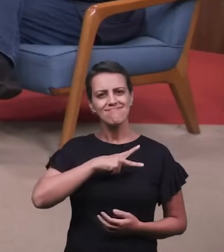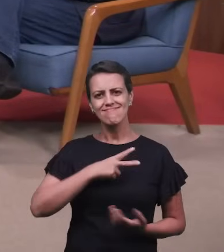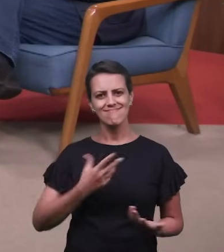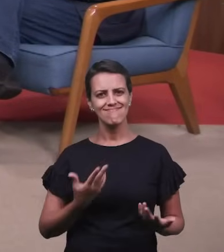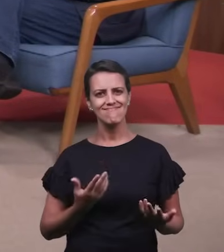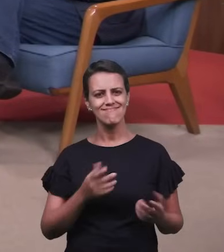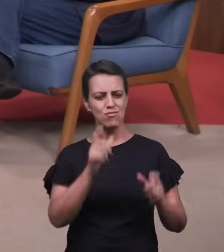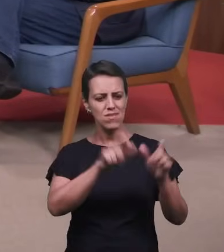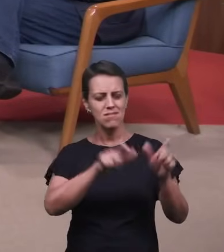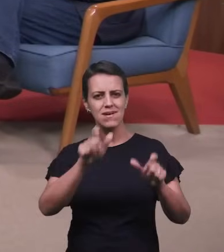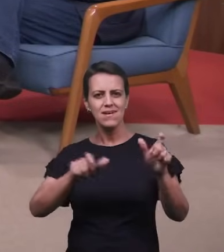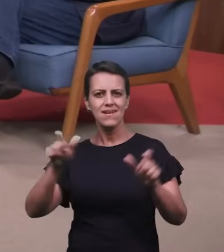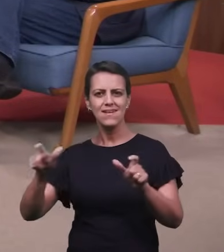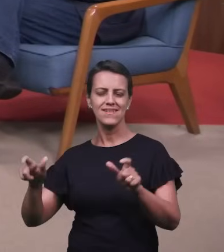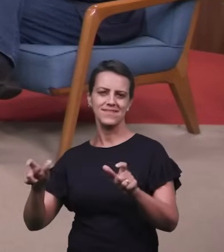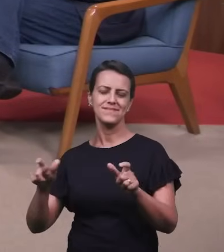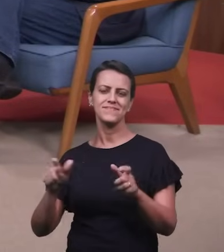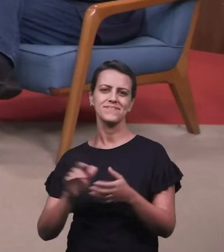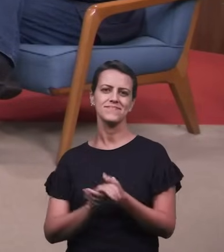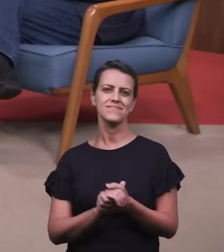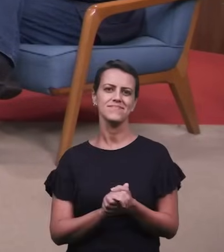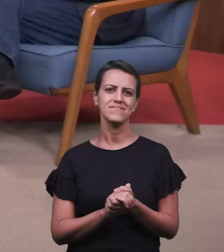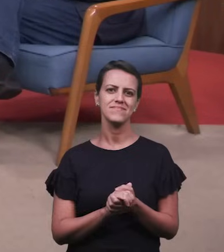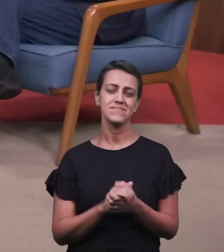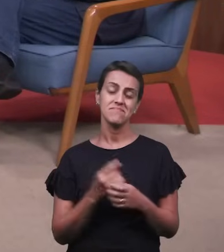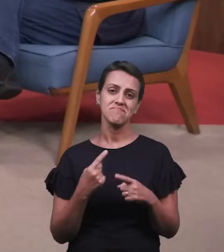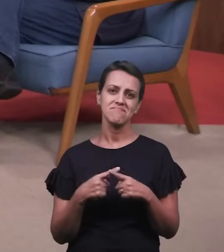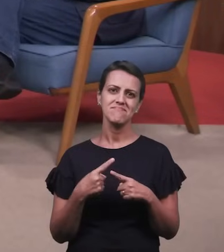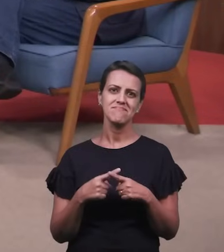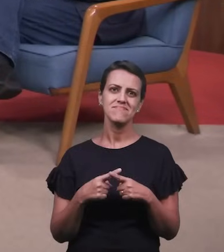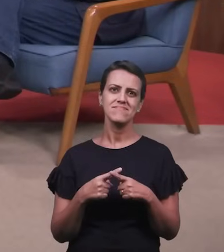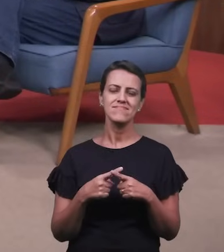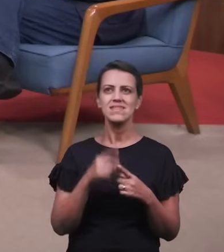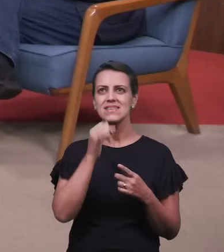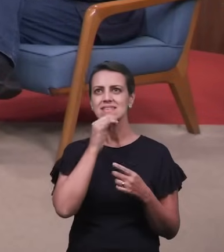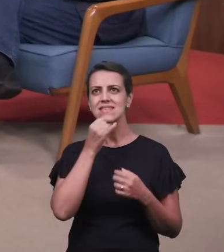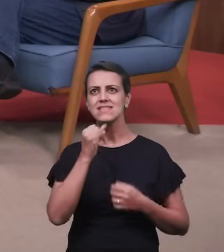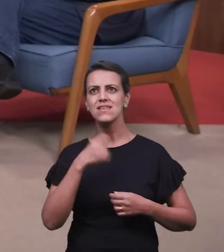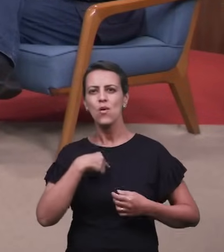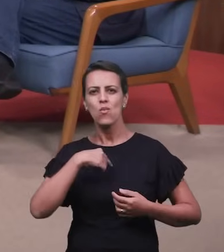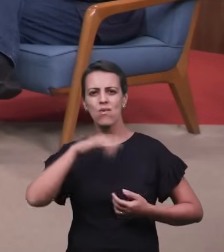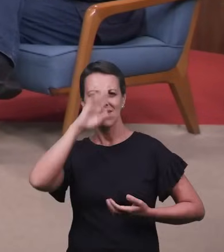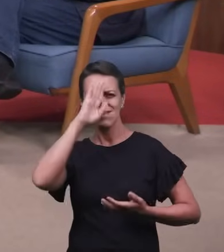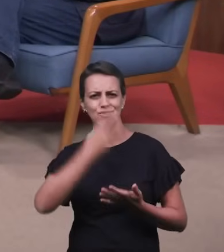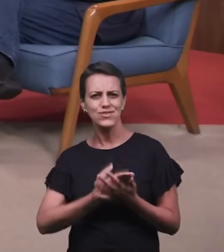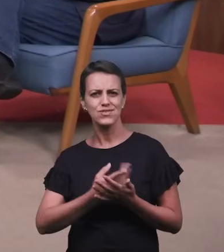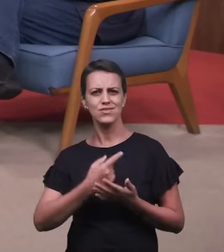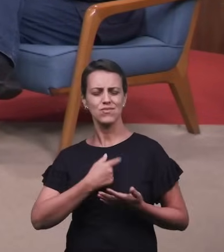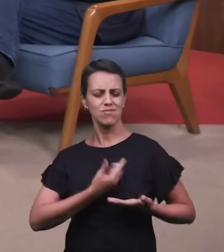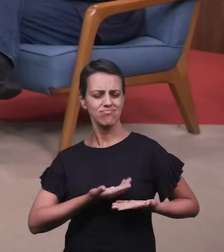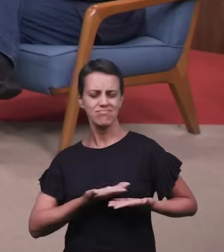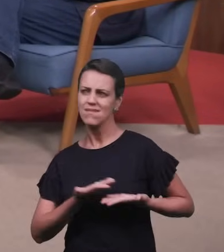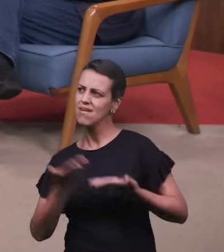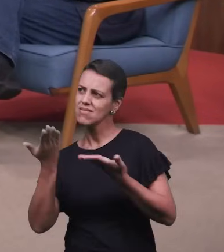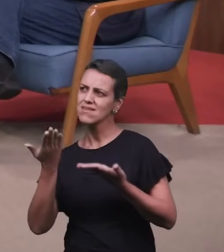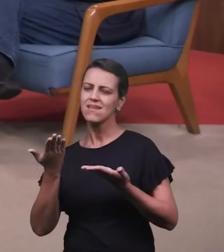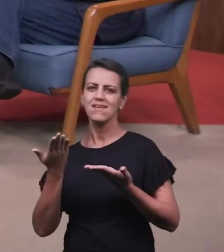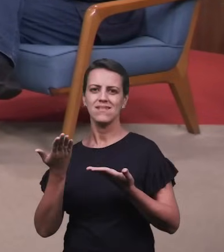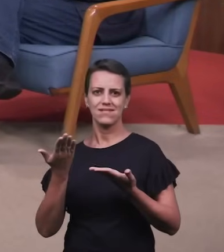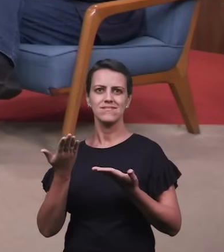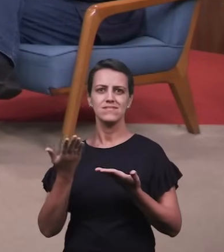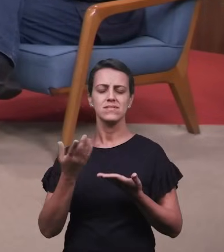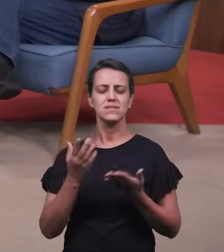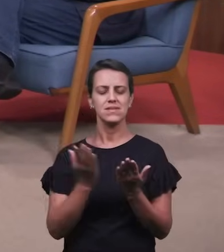pessoal, individual com o Espírito Santo. Exato. Porque se eu creio, eu me entrego ao Senhor. E eu me lembro,